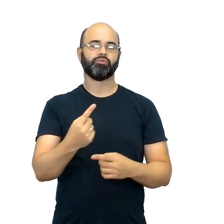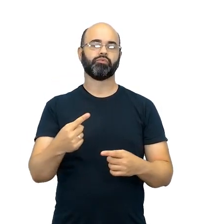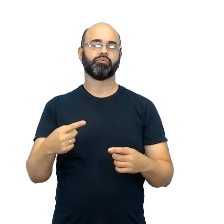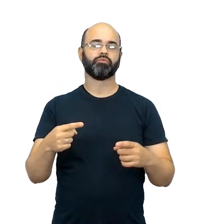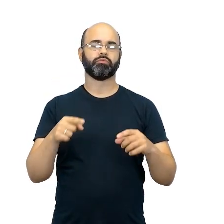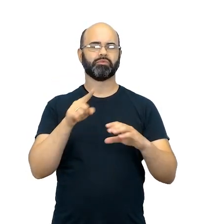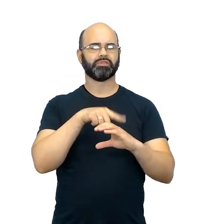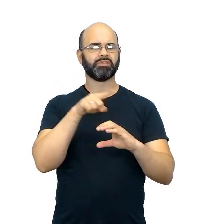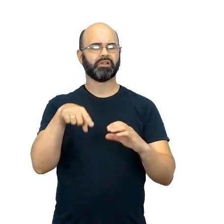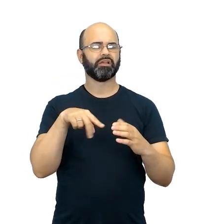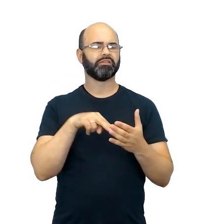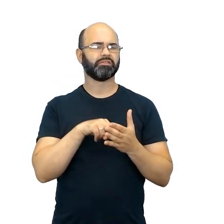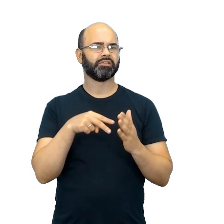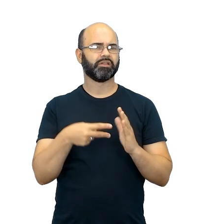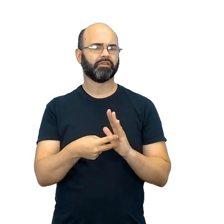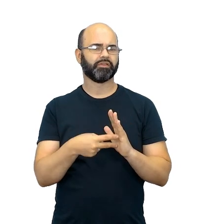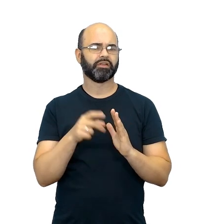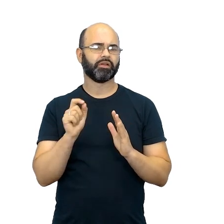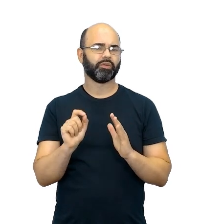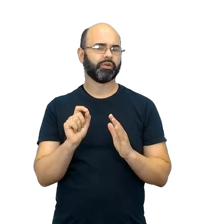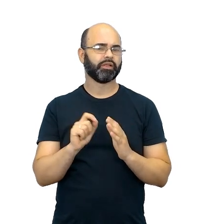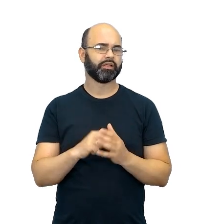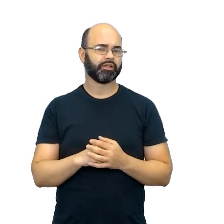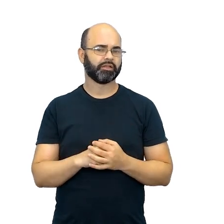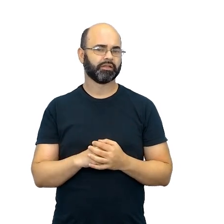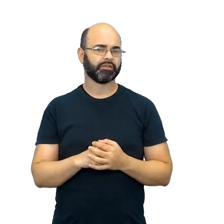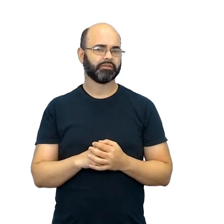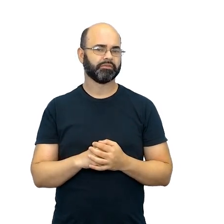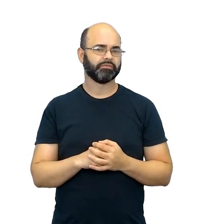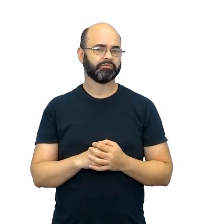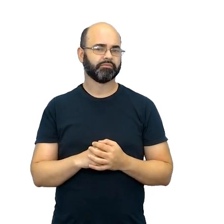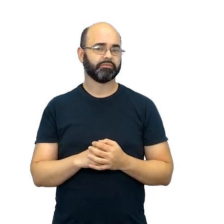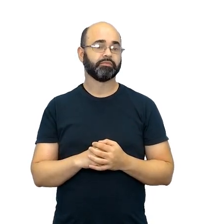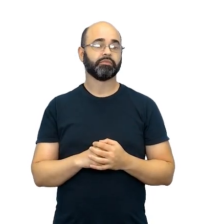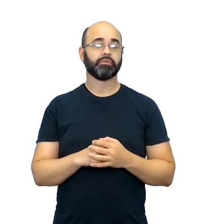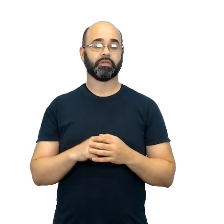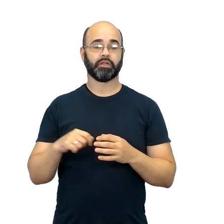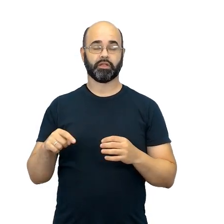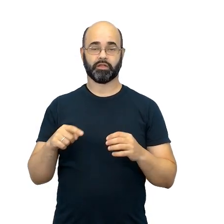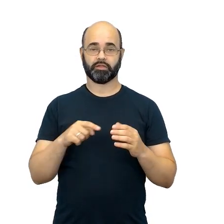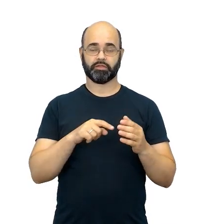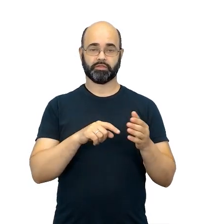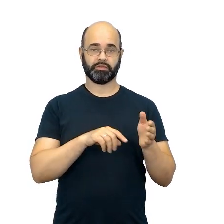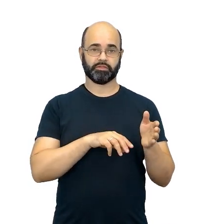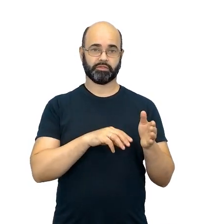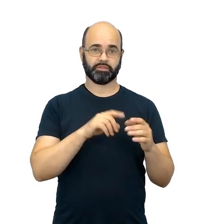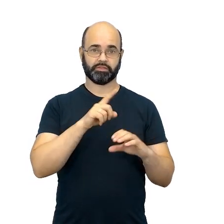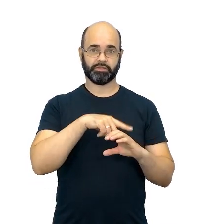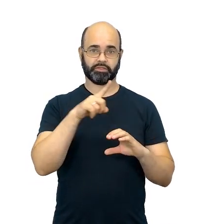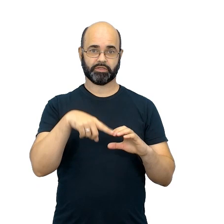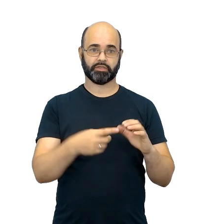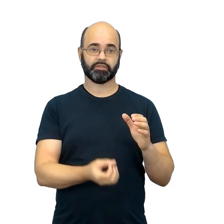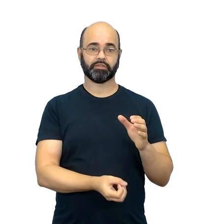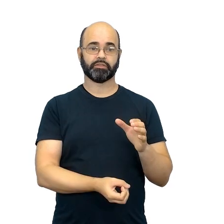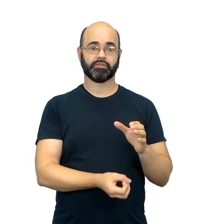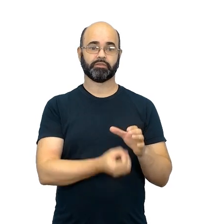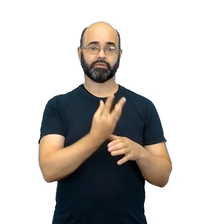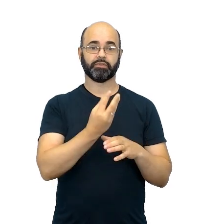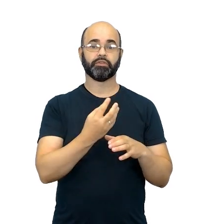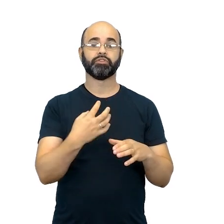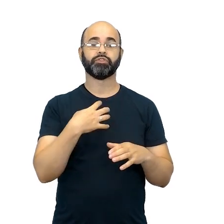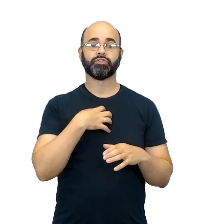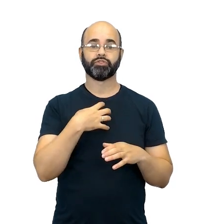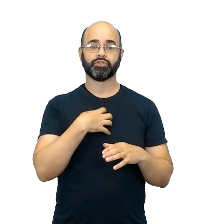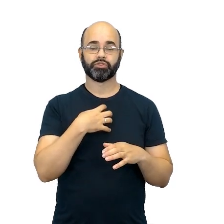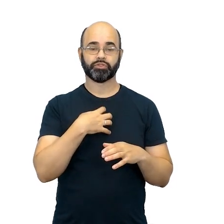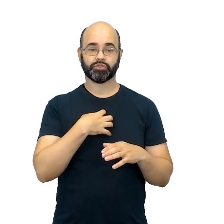é ciência, bem como sobre o método científico e seus processos de produção. Além do experimento inicial para relacionar